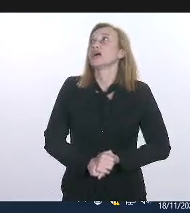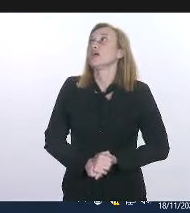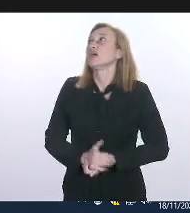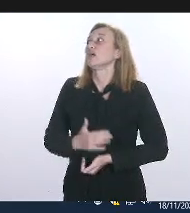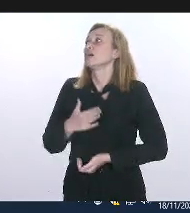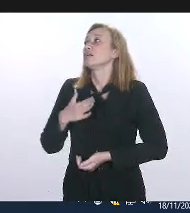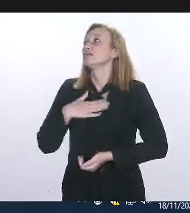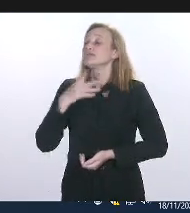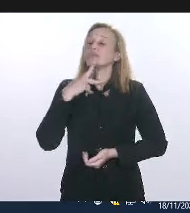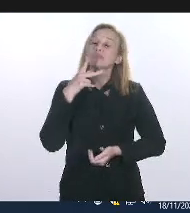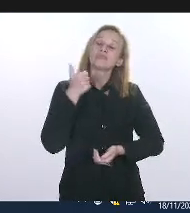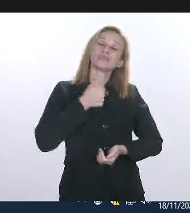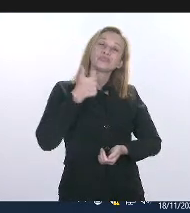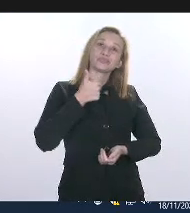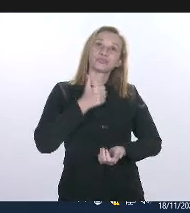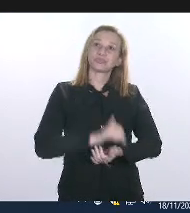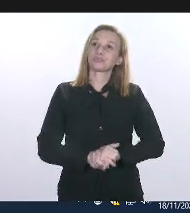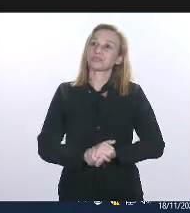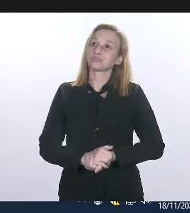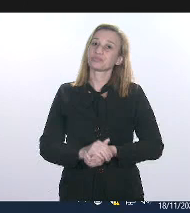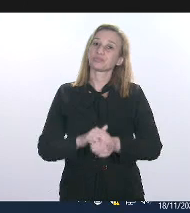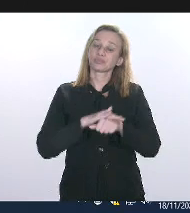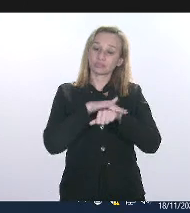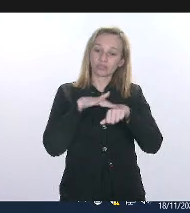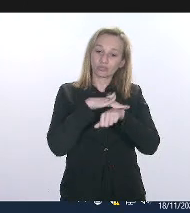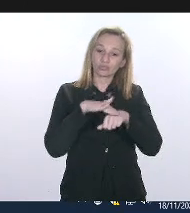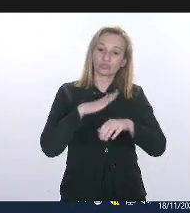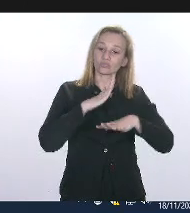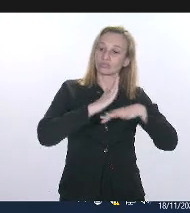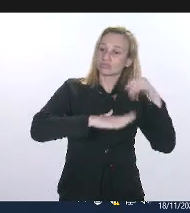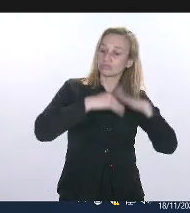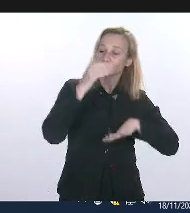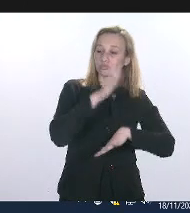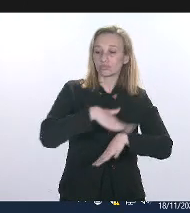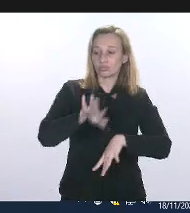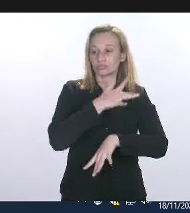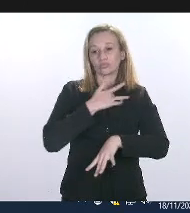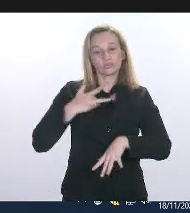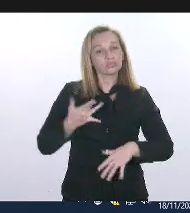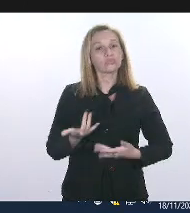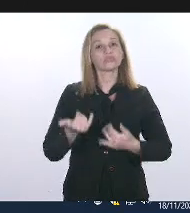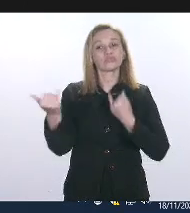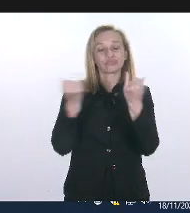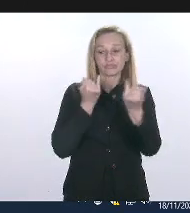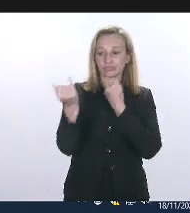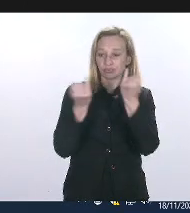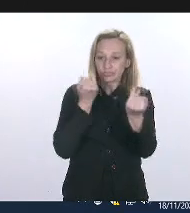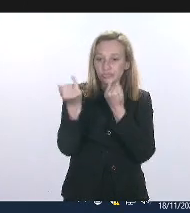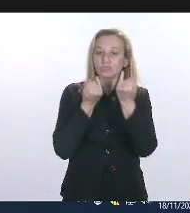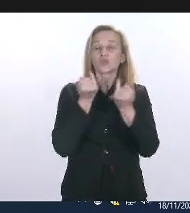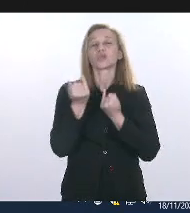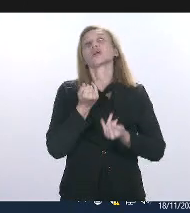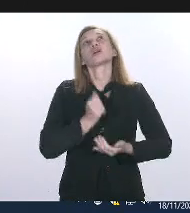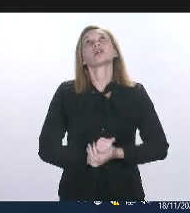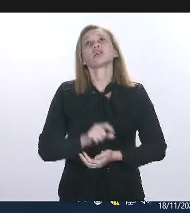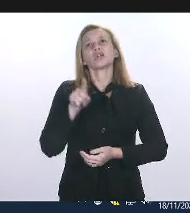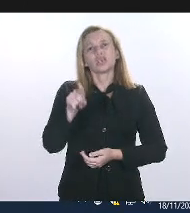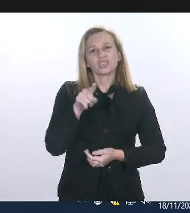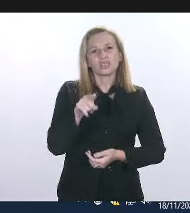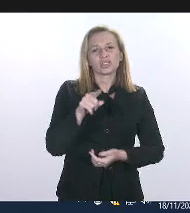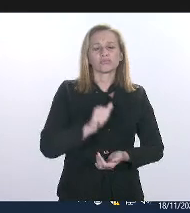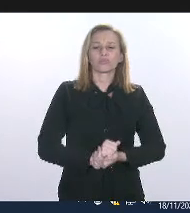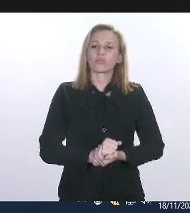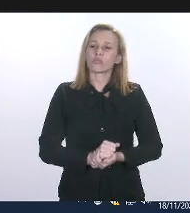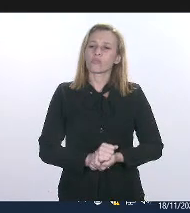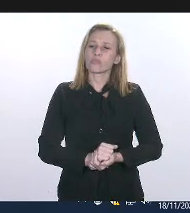considerações seriam, primeiro, em conversa com esses profissionais de saúde, as informações que têm chegado são que eles têm